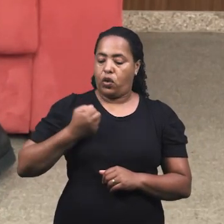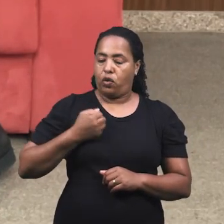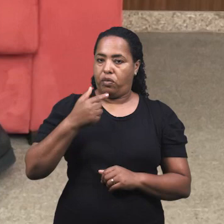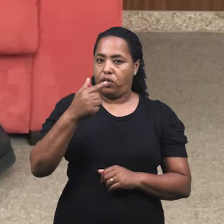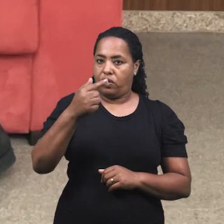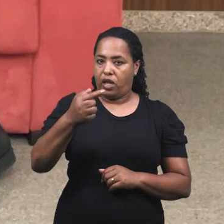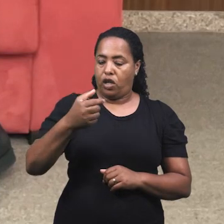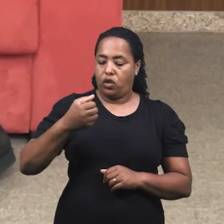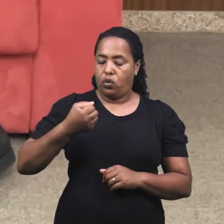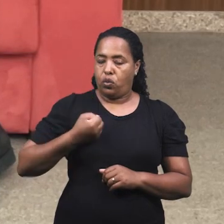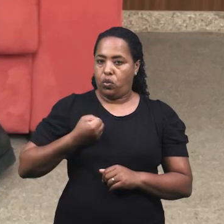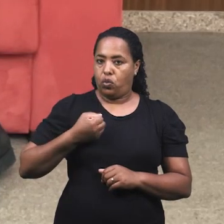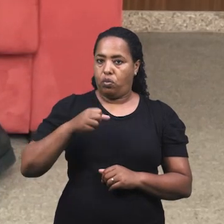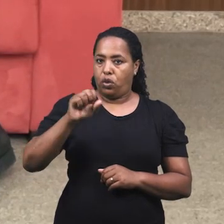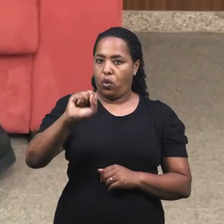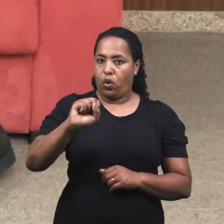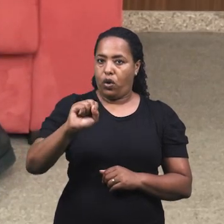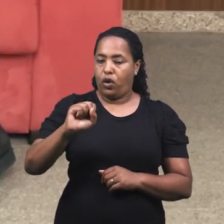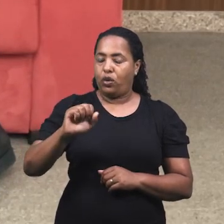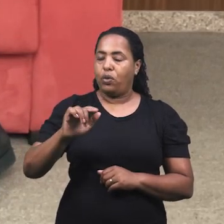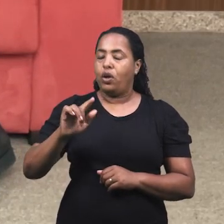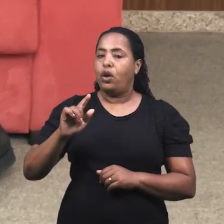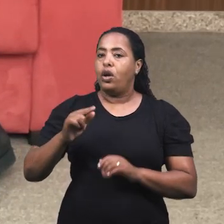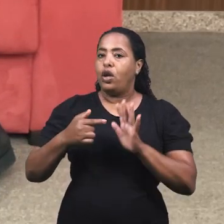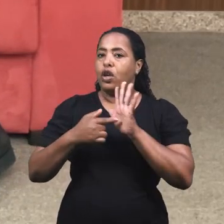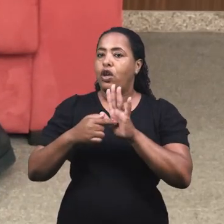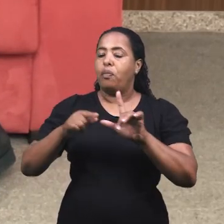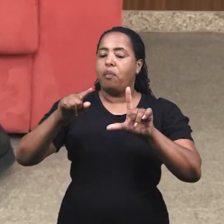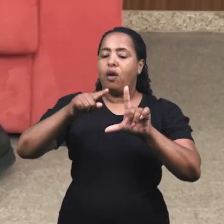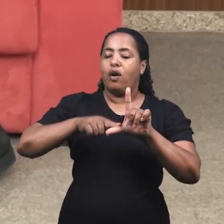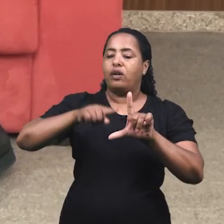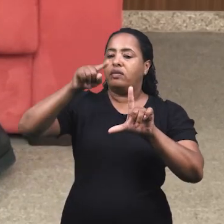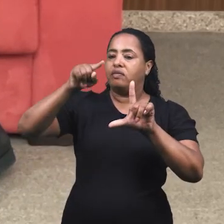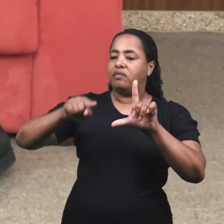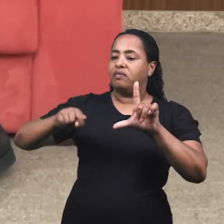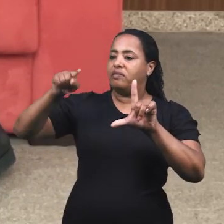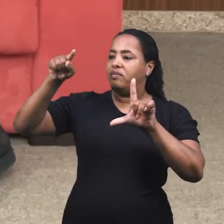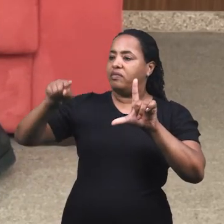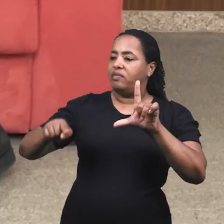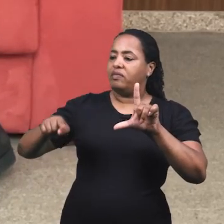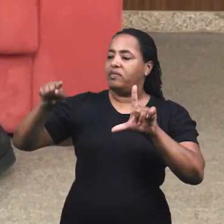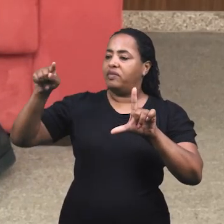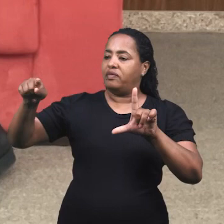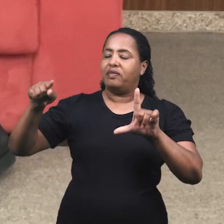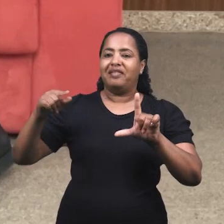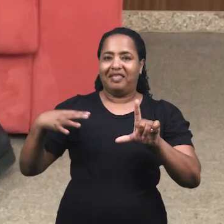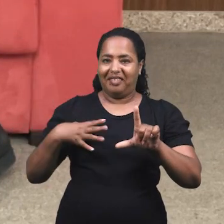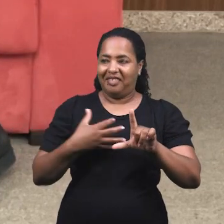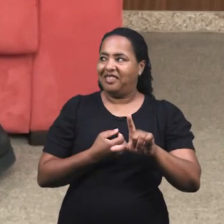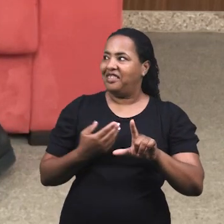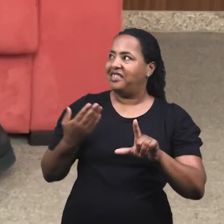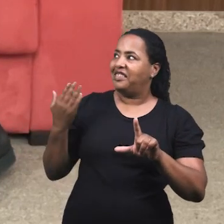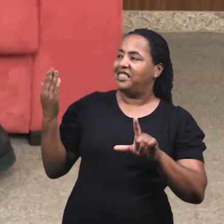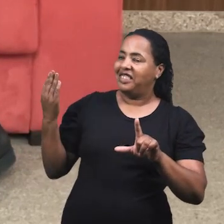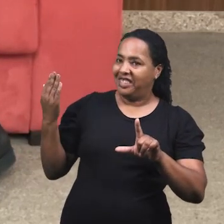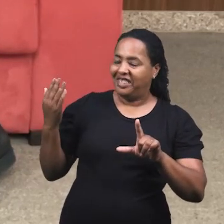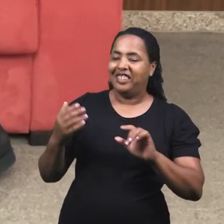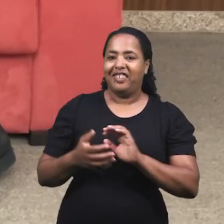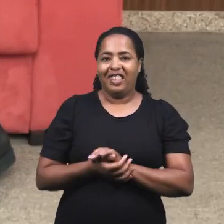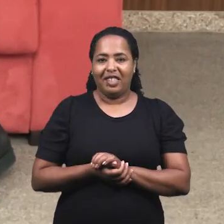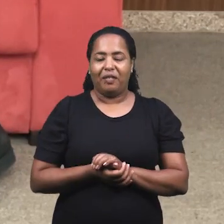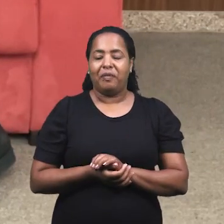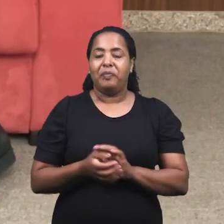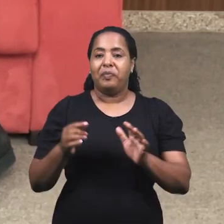ainda apresenta aquele gráfico do esquema de salvação que nós temos em nossos seminários. Temos na pergunta 7 ainda